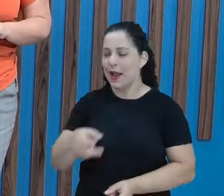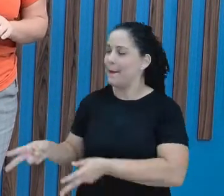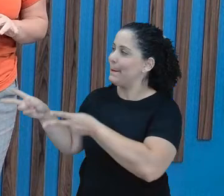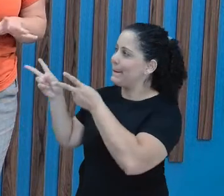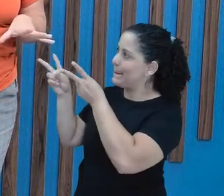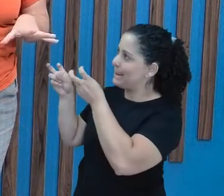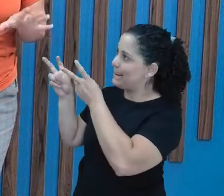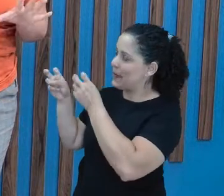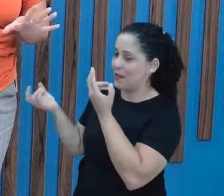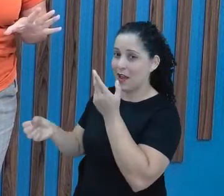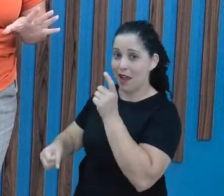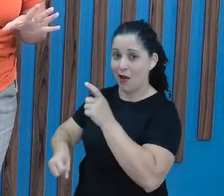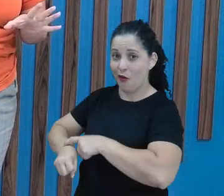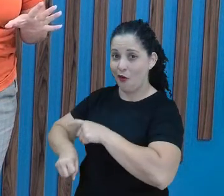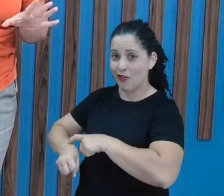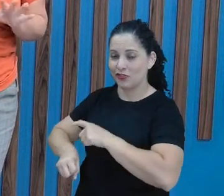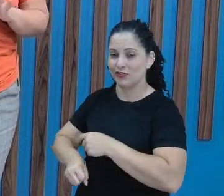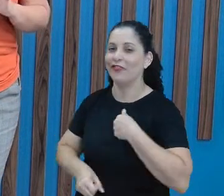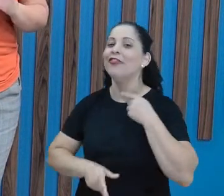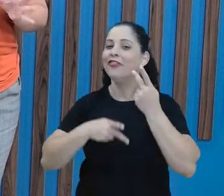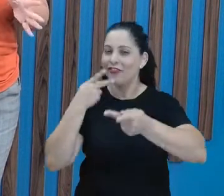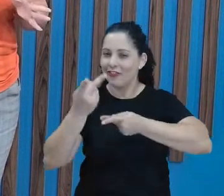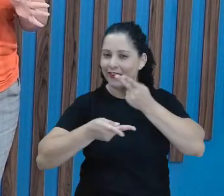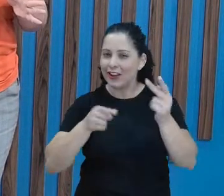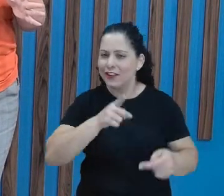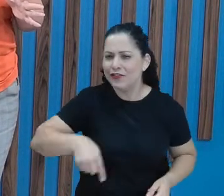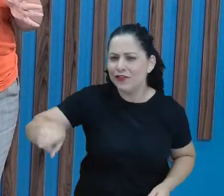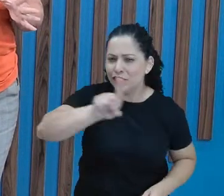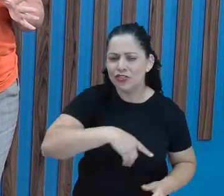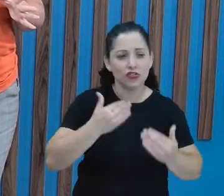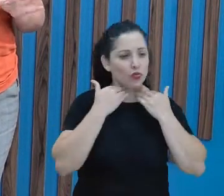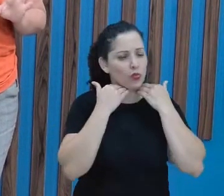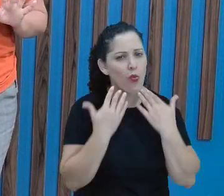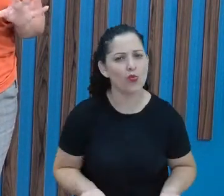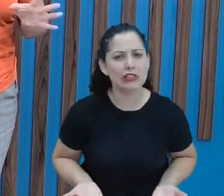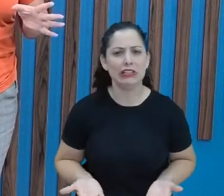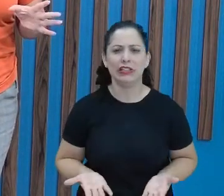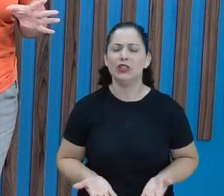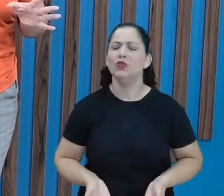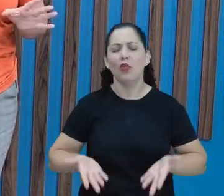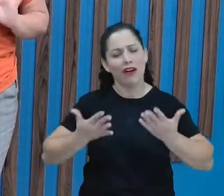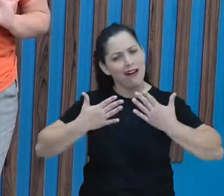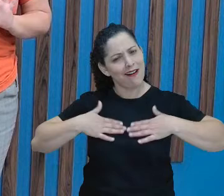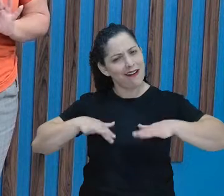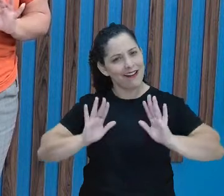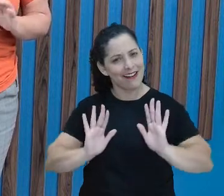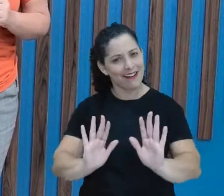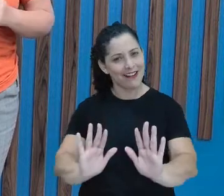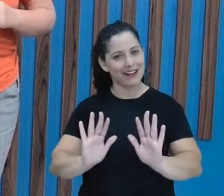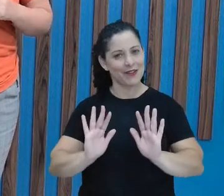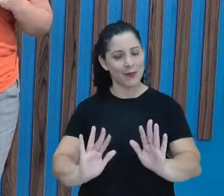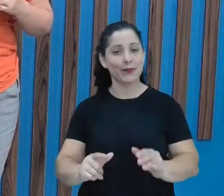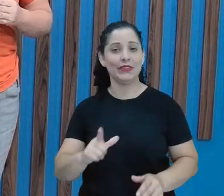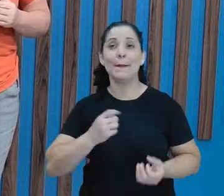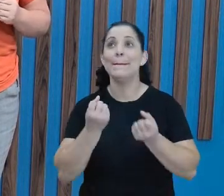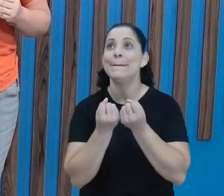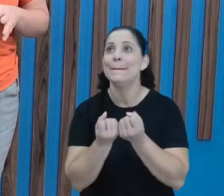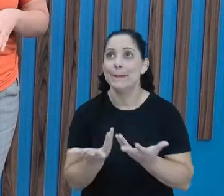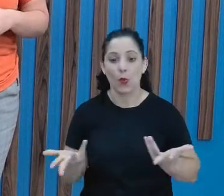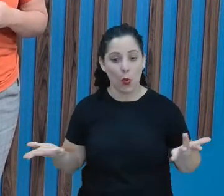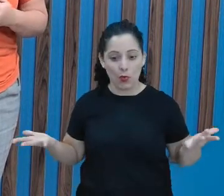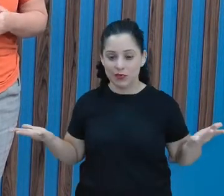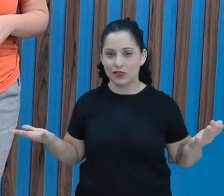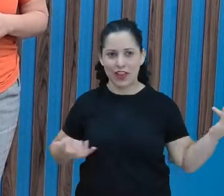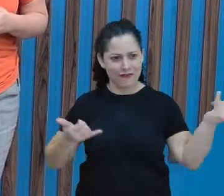Eu até falei assim, gente, se você não conseguiu de primeira, não tem problema, pois são muitas informações